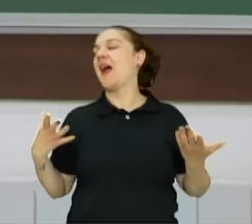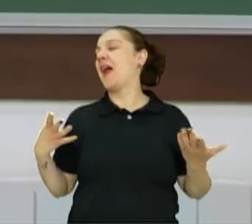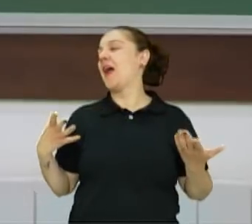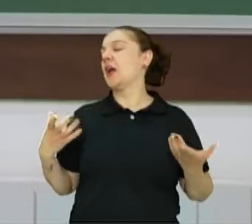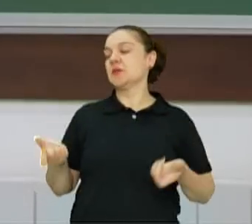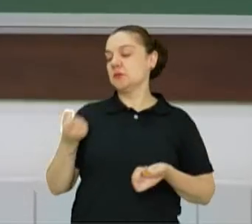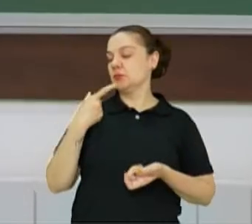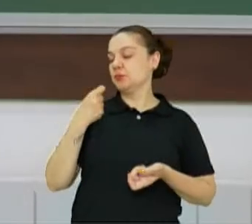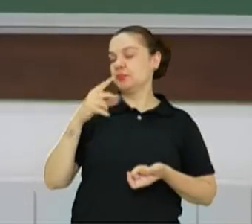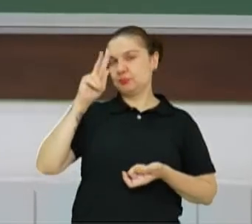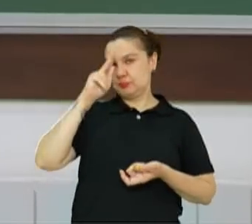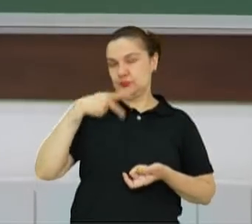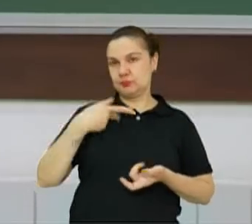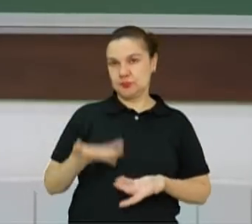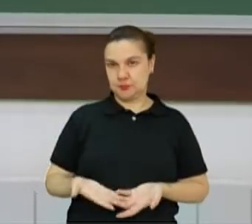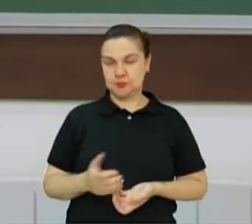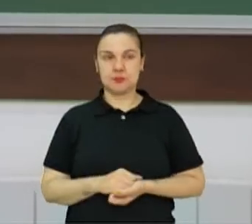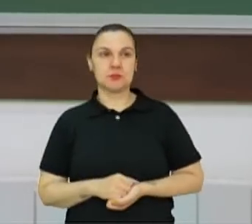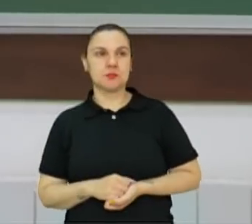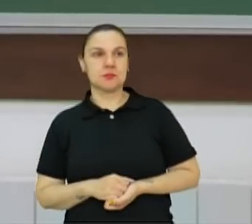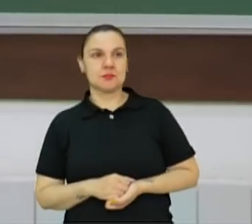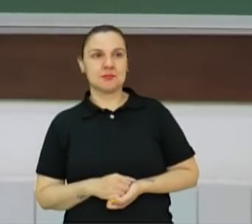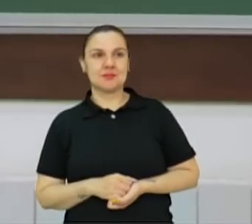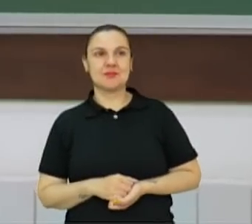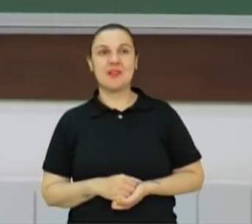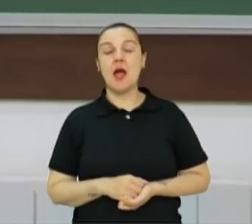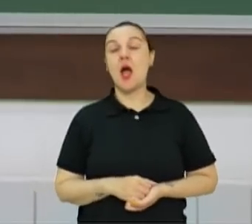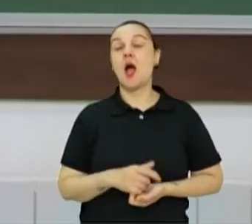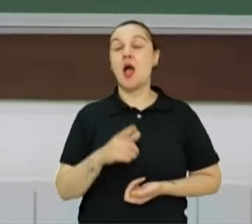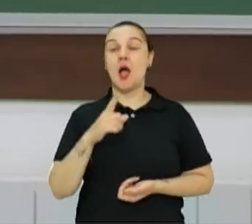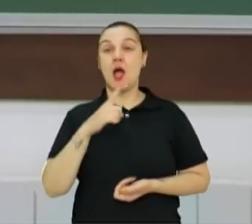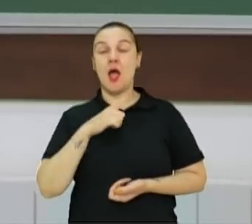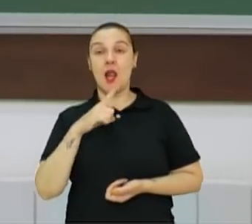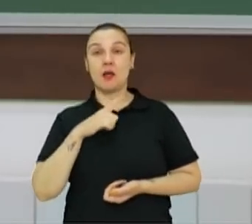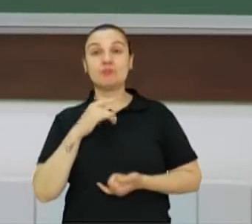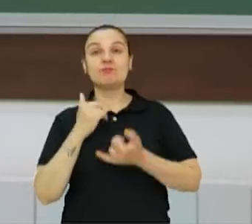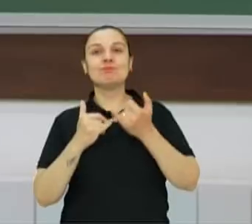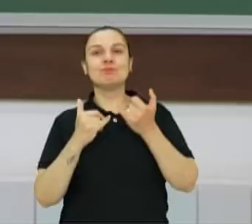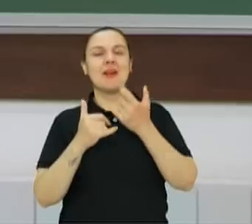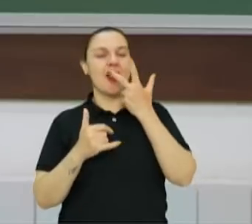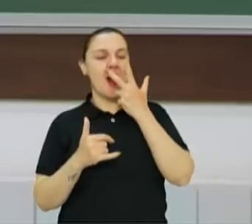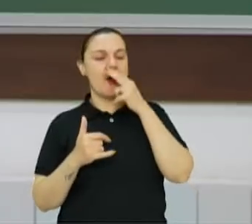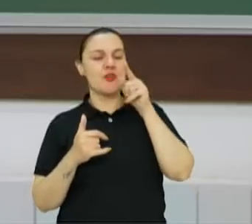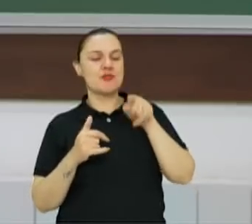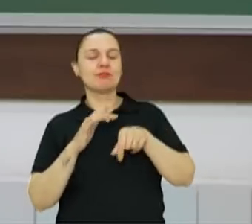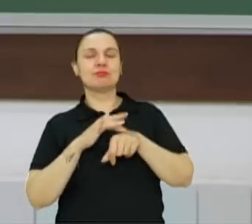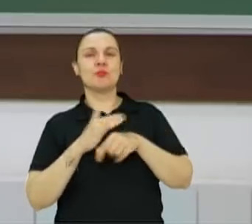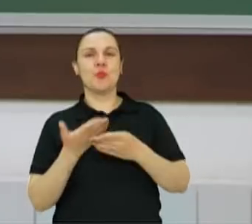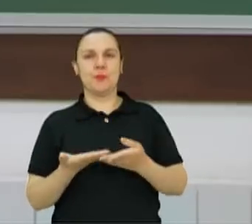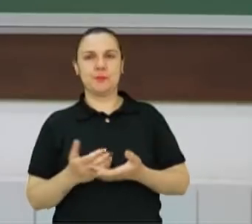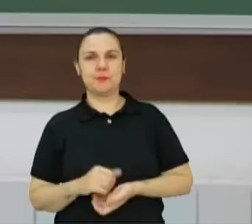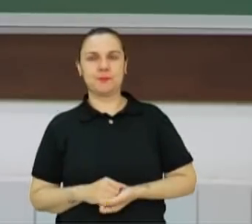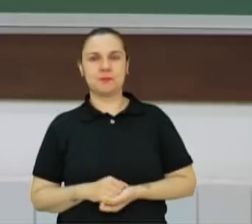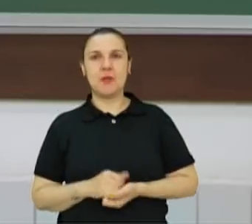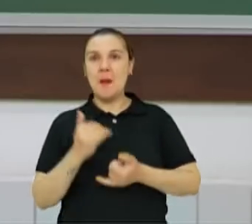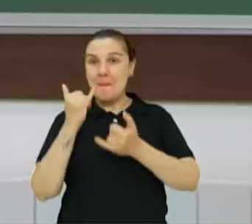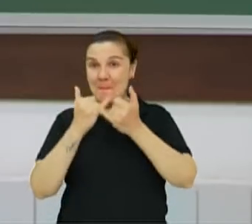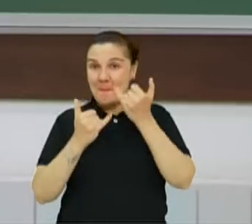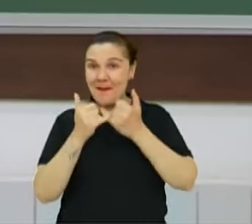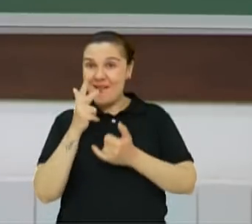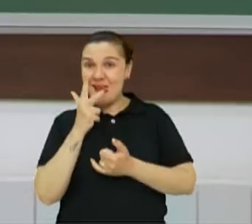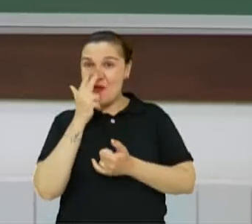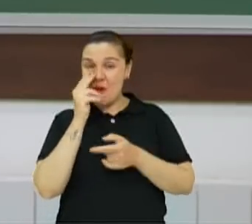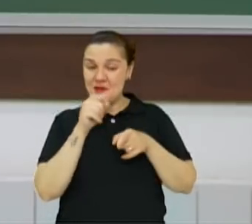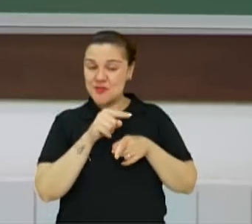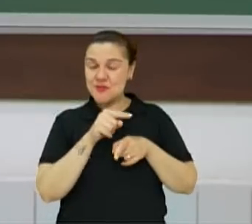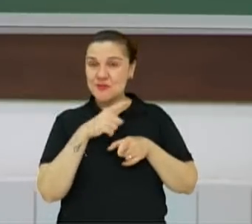se autodiagnosticar. Então, ela tem sintomas que parecem ser tal doença. Parecem ser,